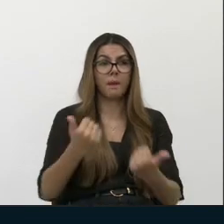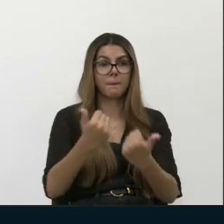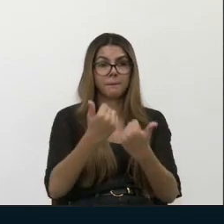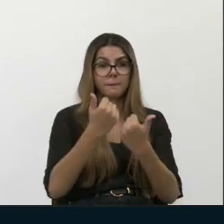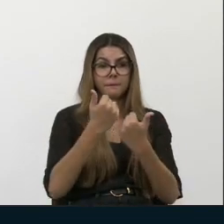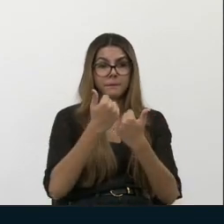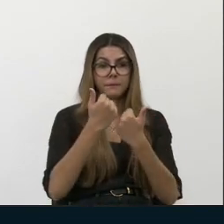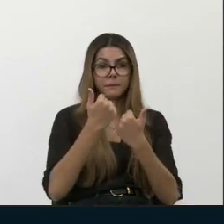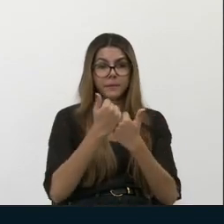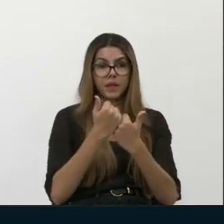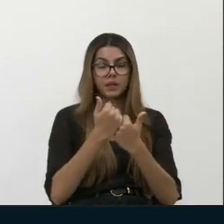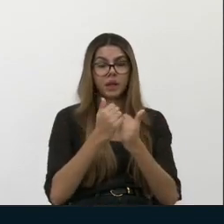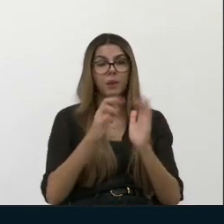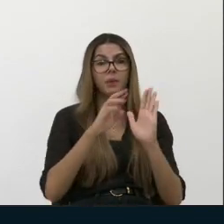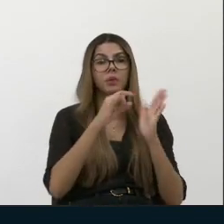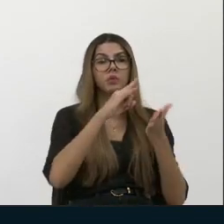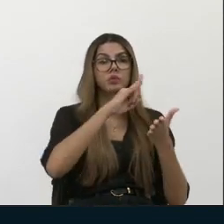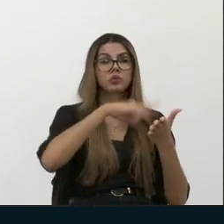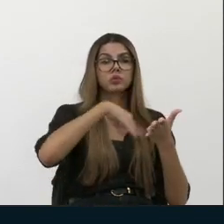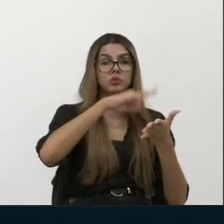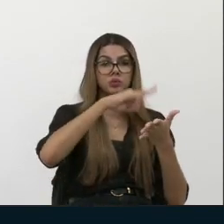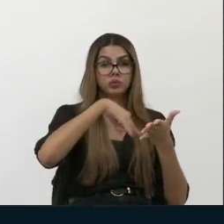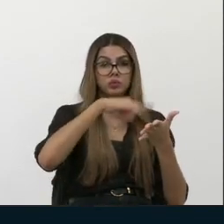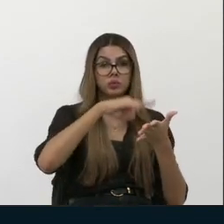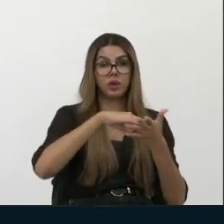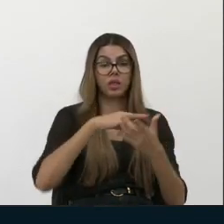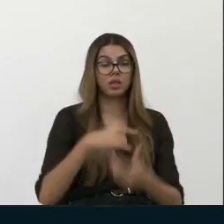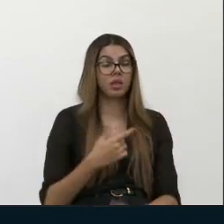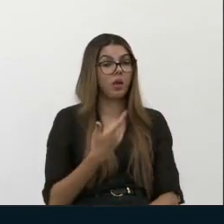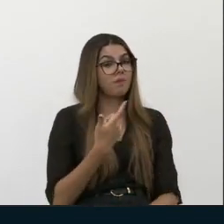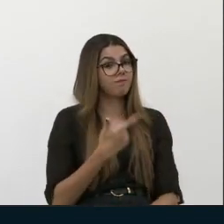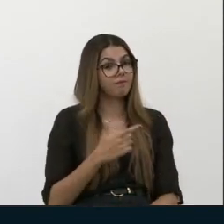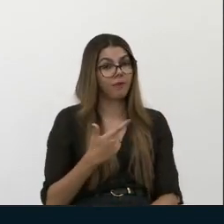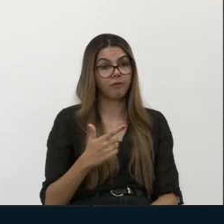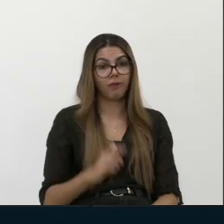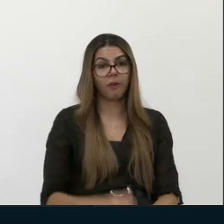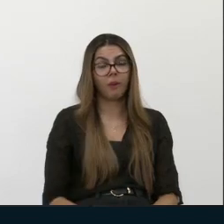e apoiarmos e ali protocolarmos um recurso, nós não teremos como,